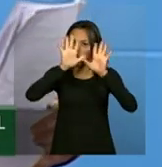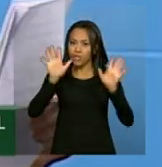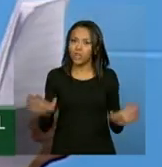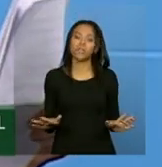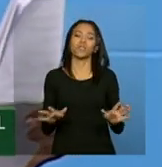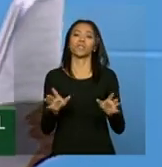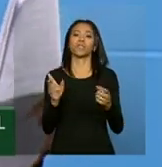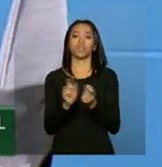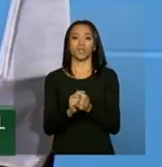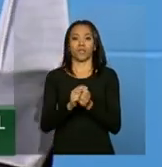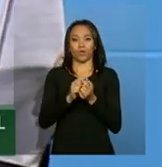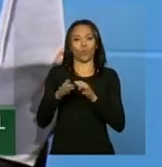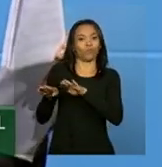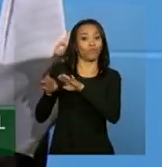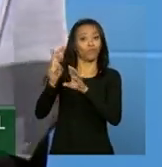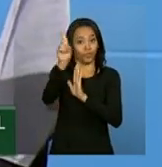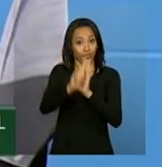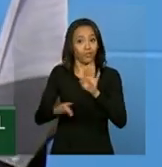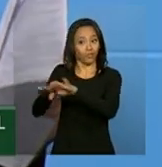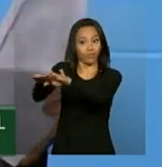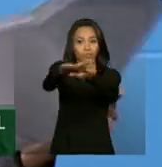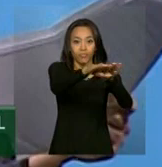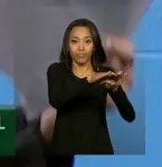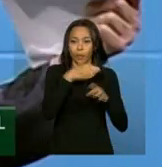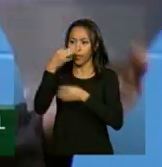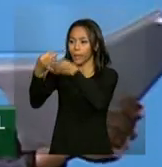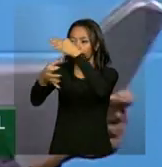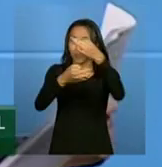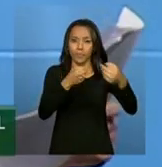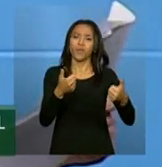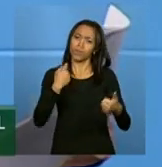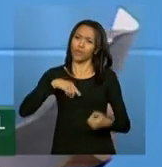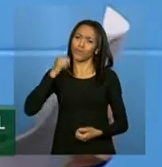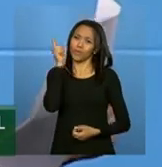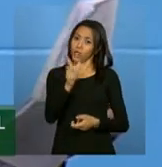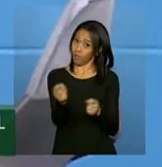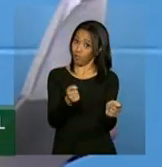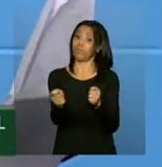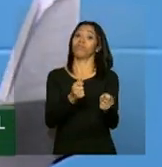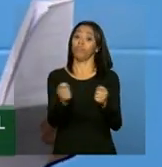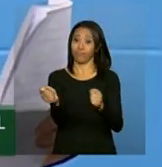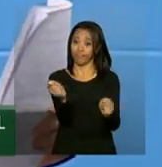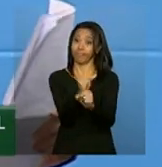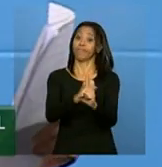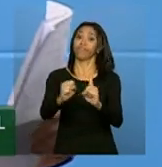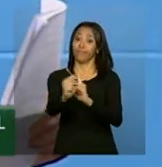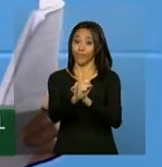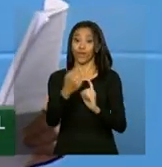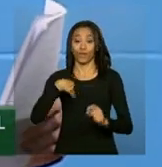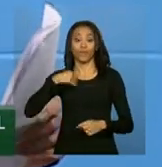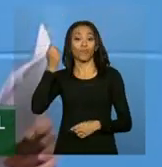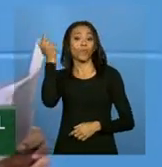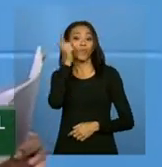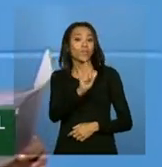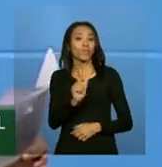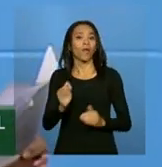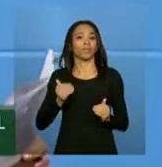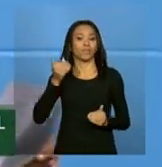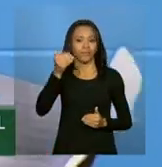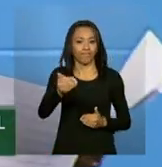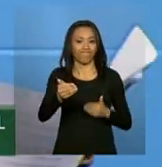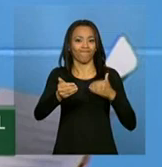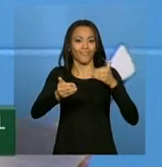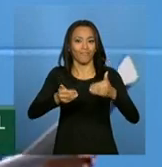com democracia, que nós conseguimos, e com controle social, que nós temos conseguido avançar